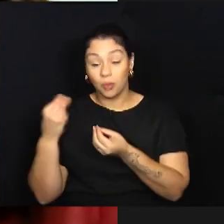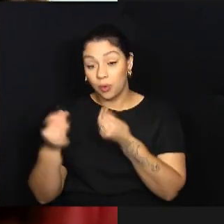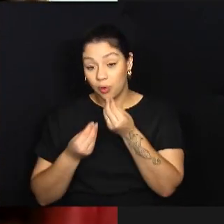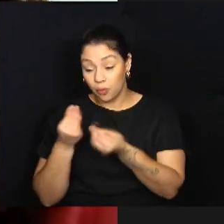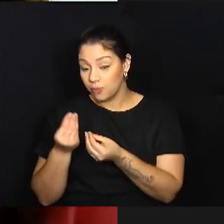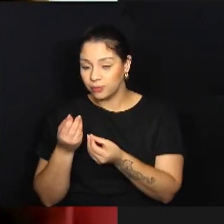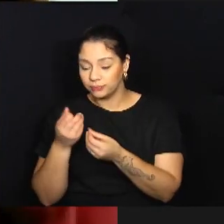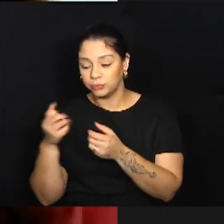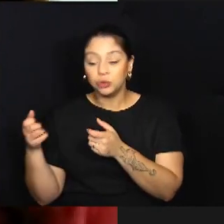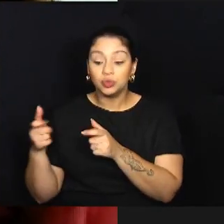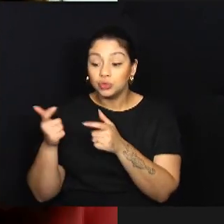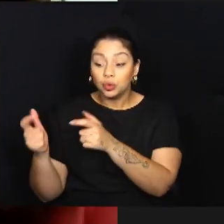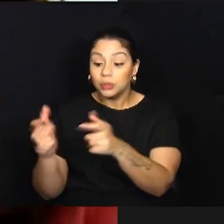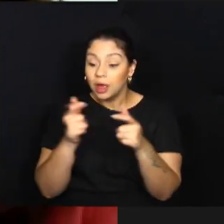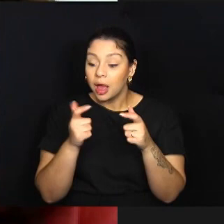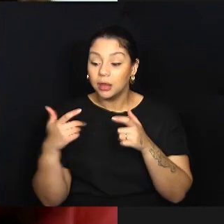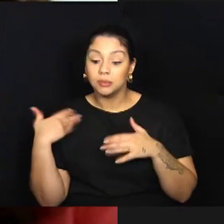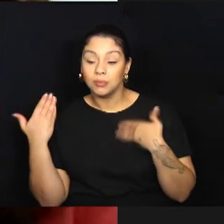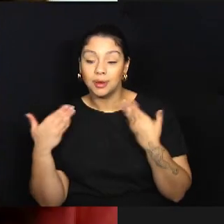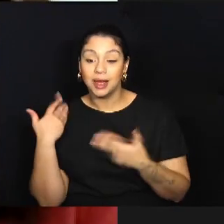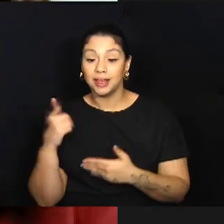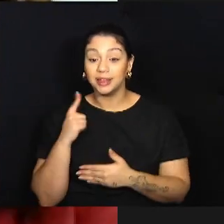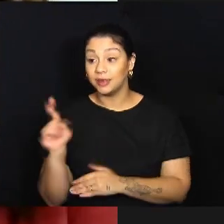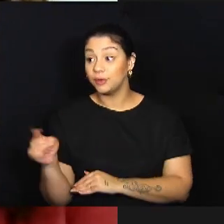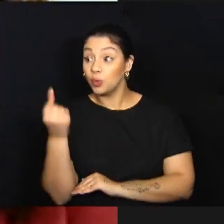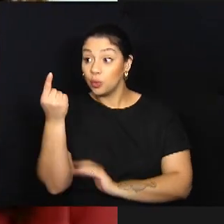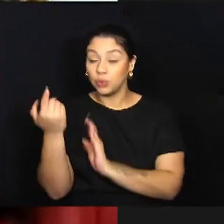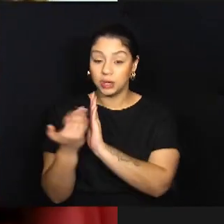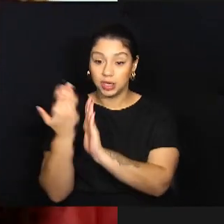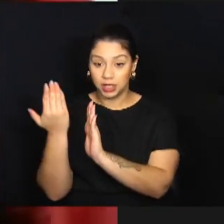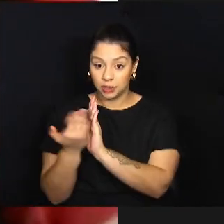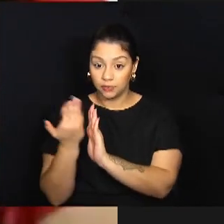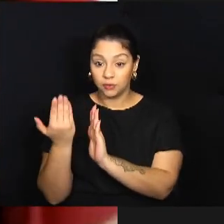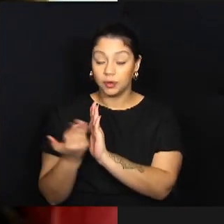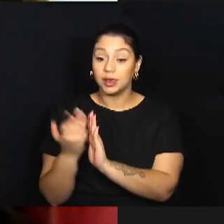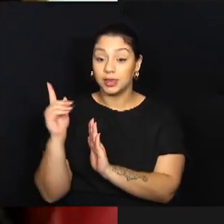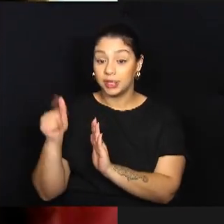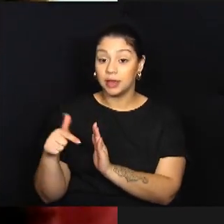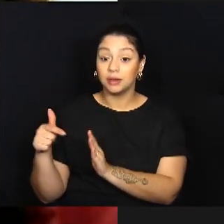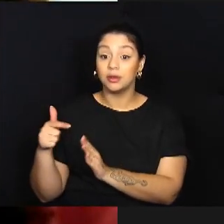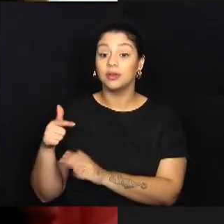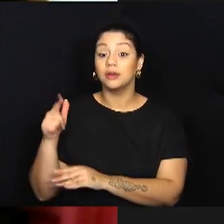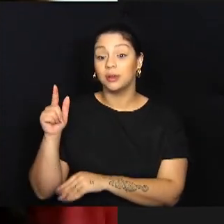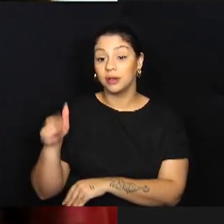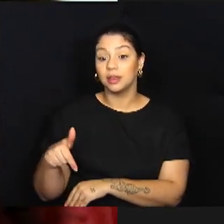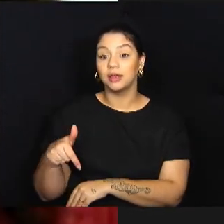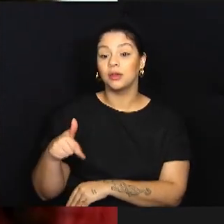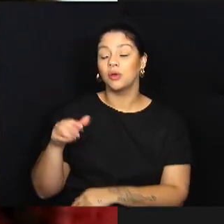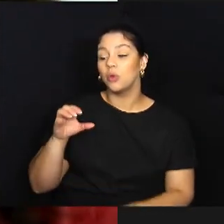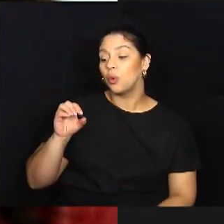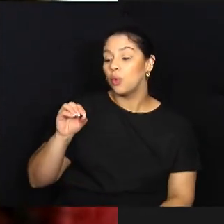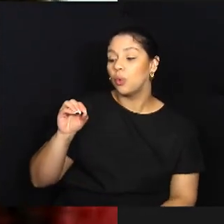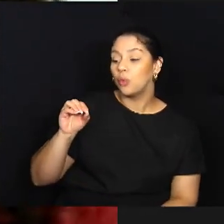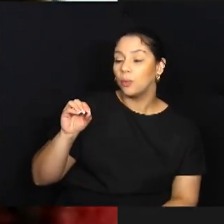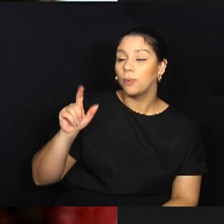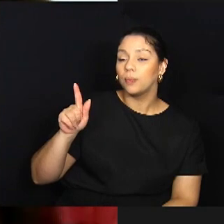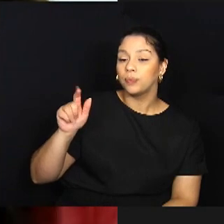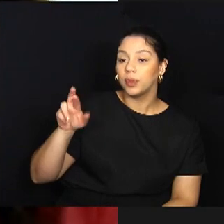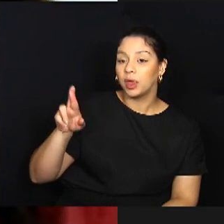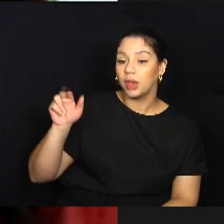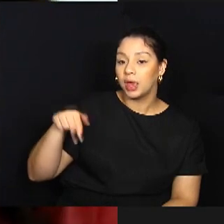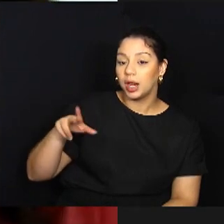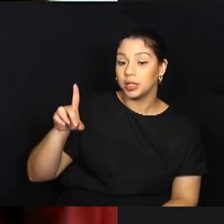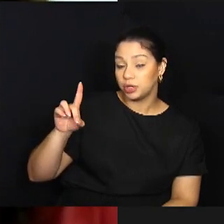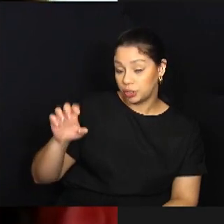obras dele como um guia mestre, vamos dizer, como a linha condutora, que foi o Grande Mentecapto, que é